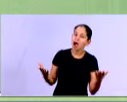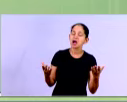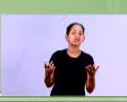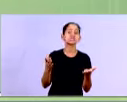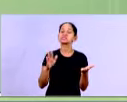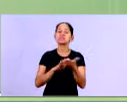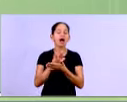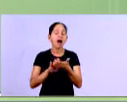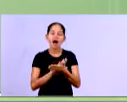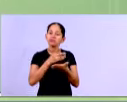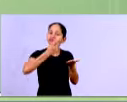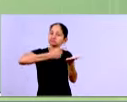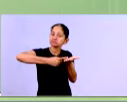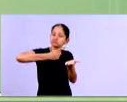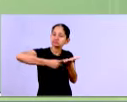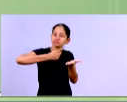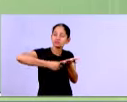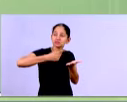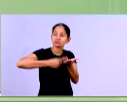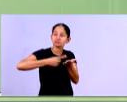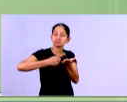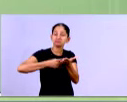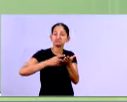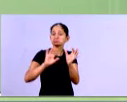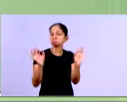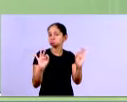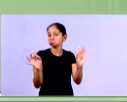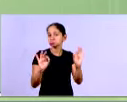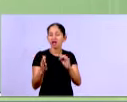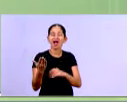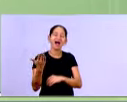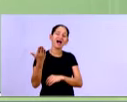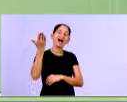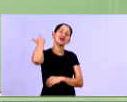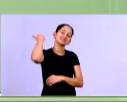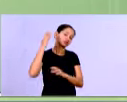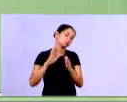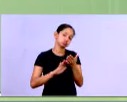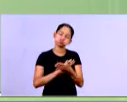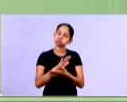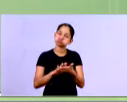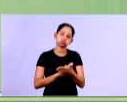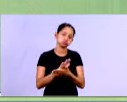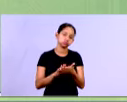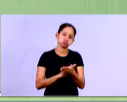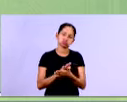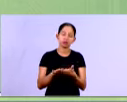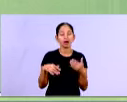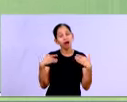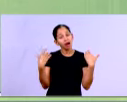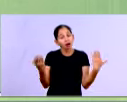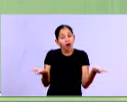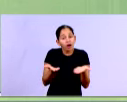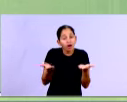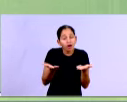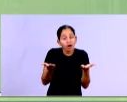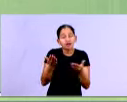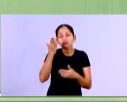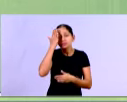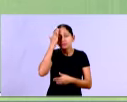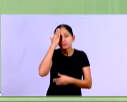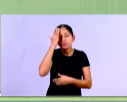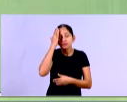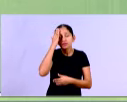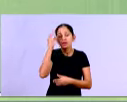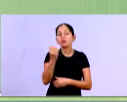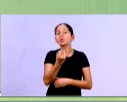de juros, interrogação, não haviam combinado, agora, o Pedro Henrique quer saber qual